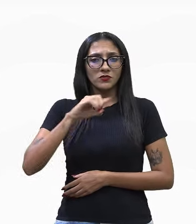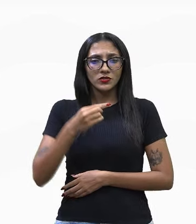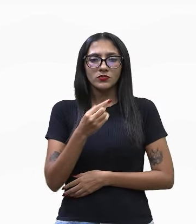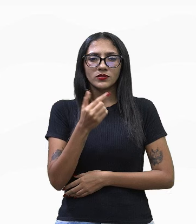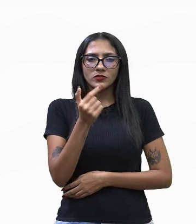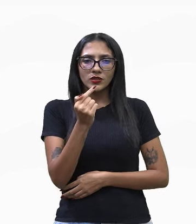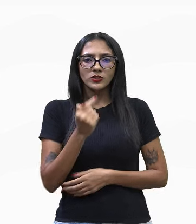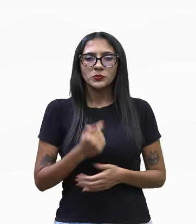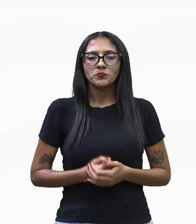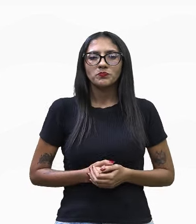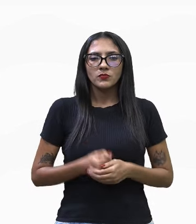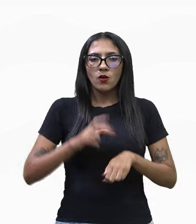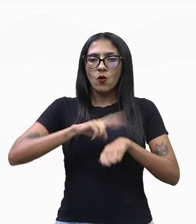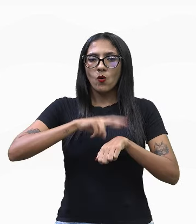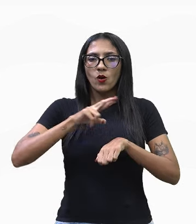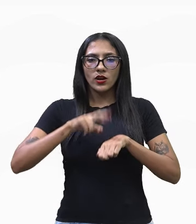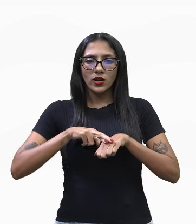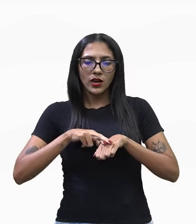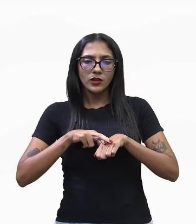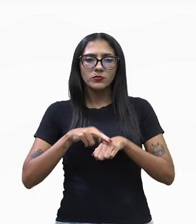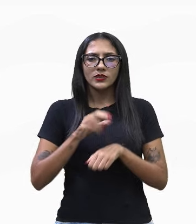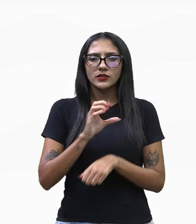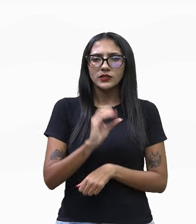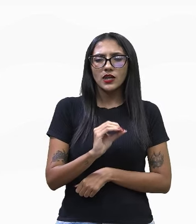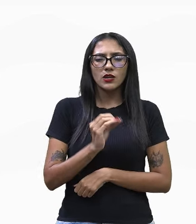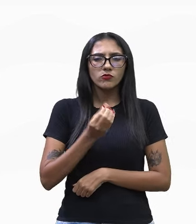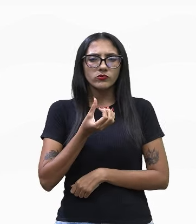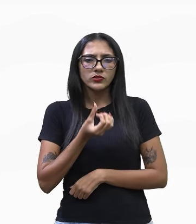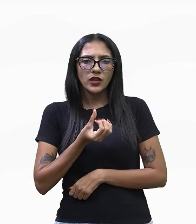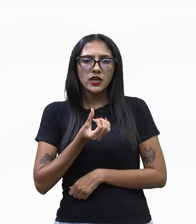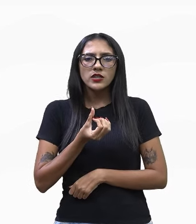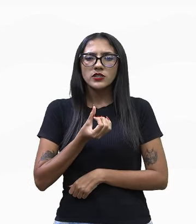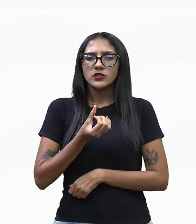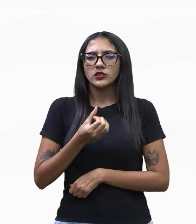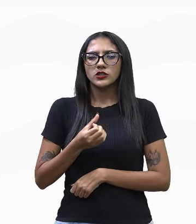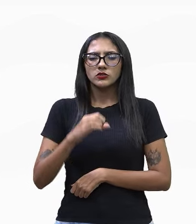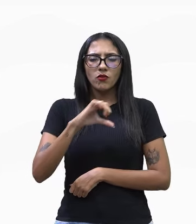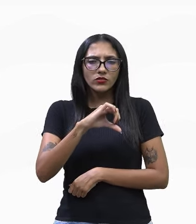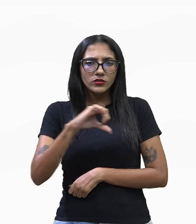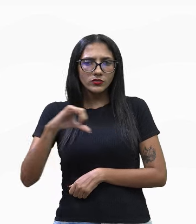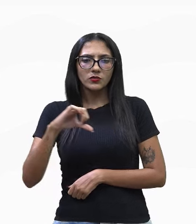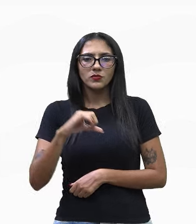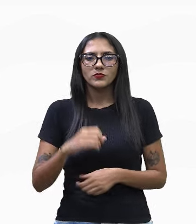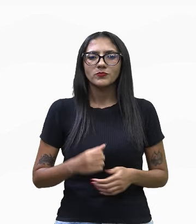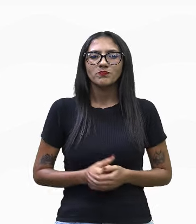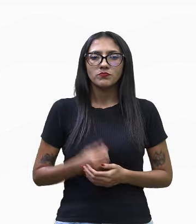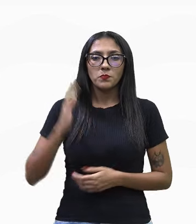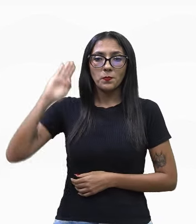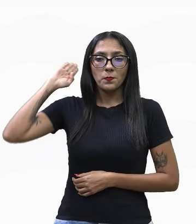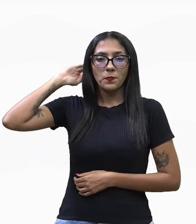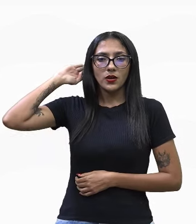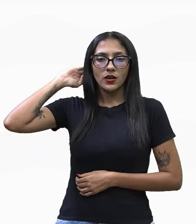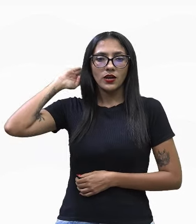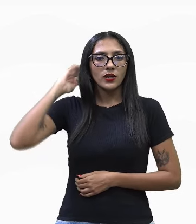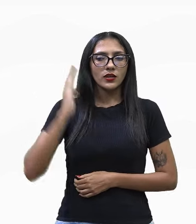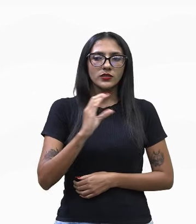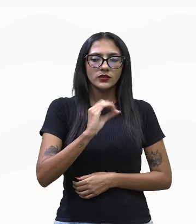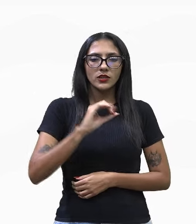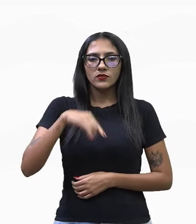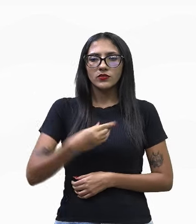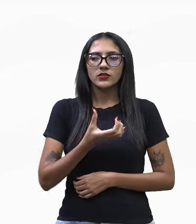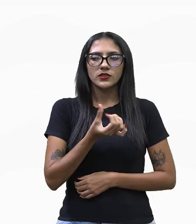Roraima 0 06 0,69 tá parar 0,69